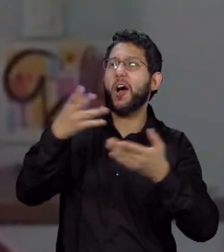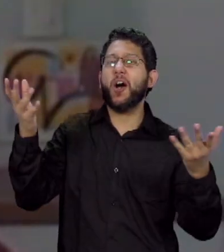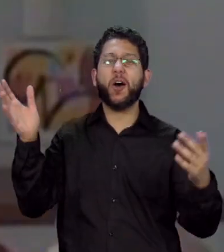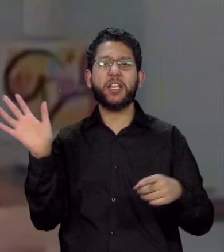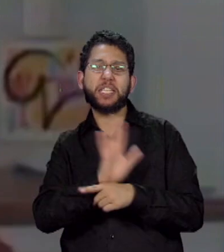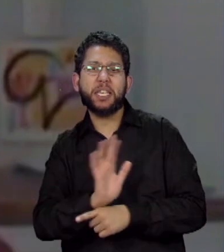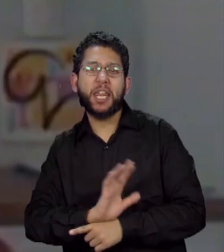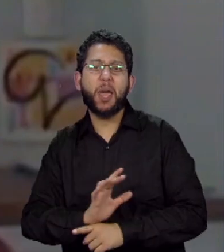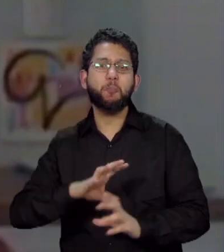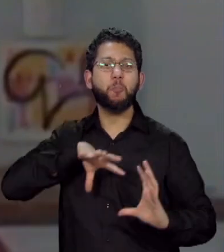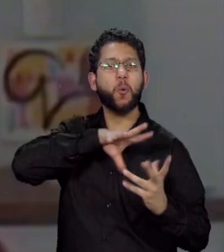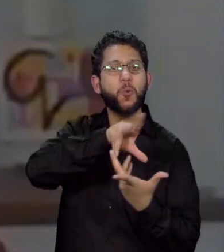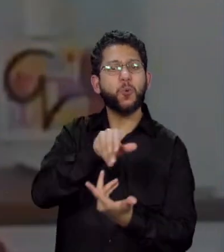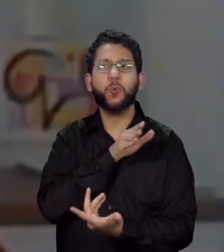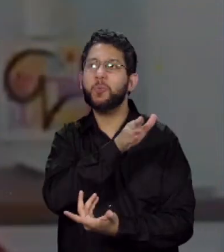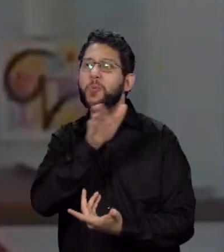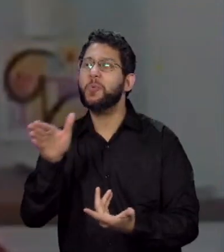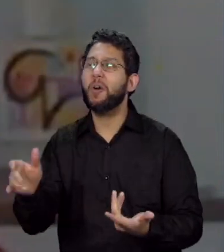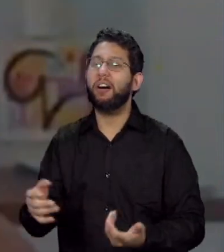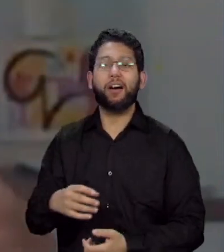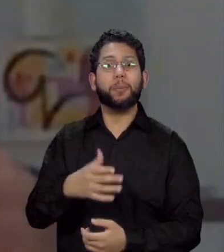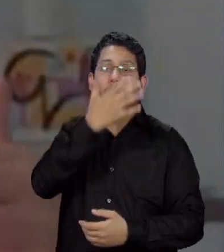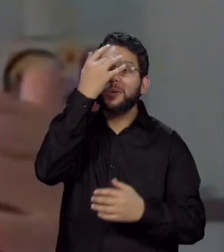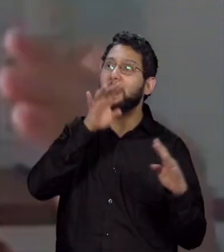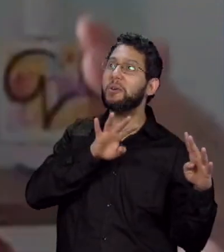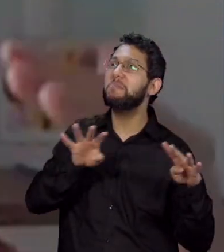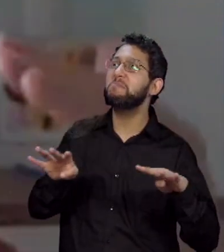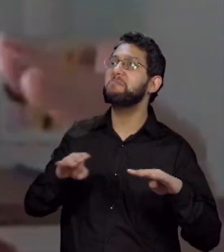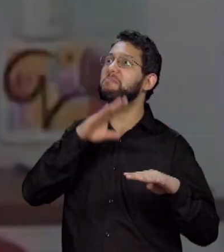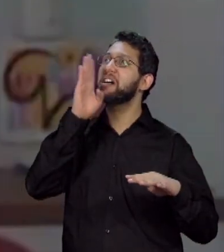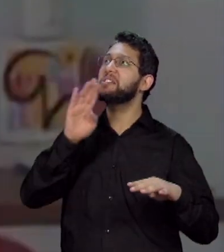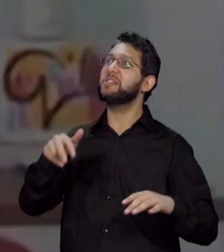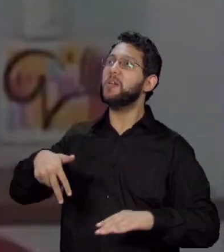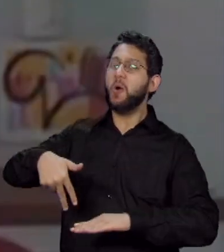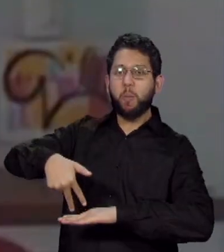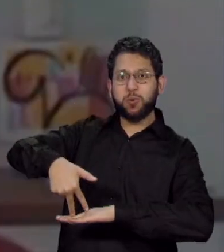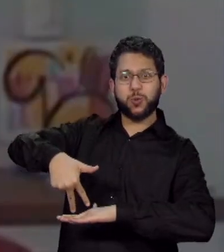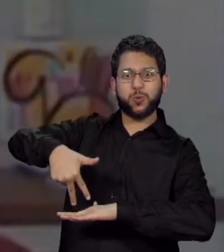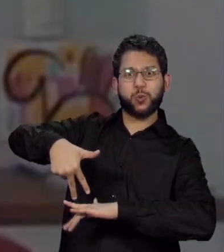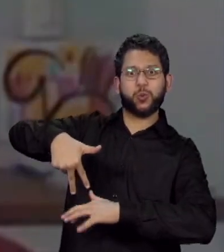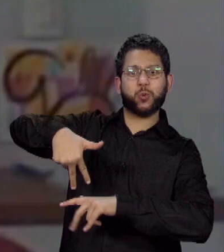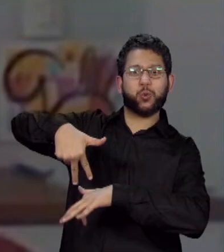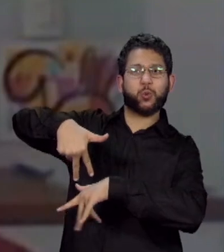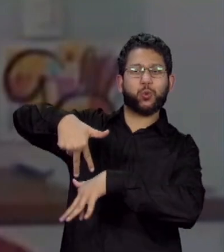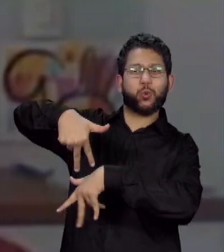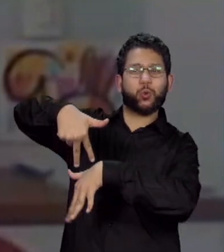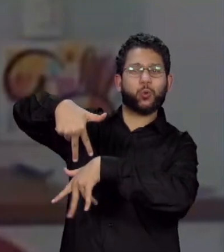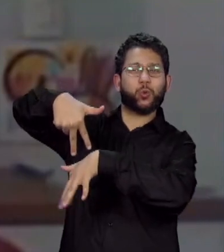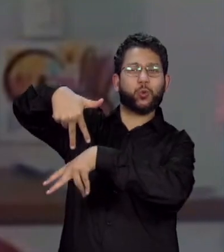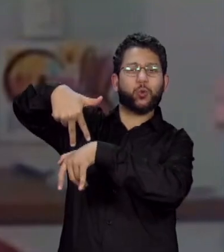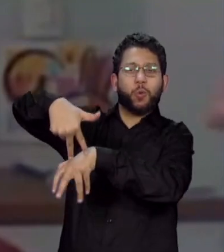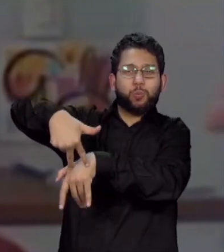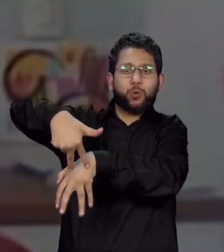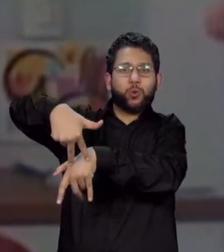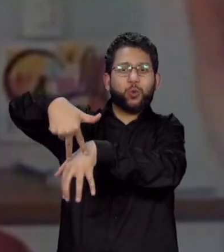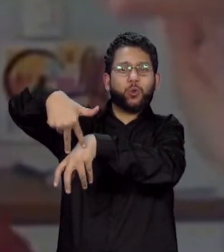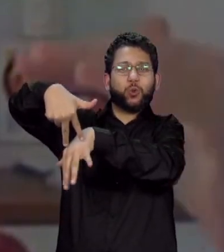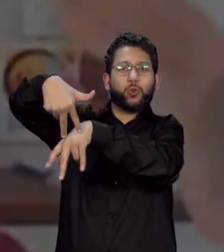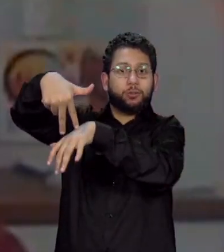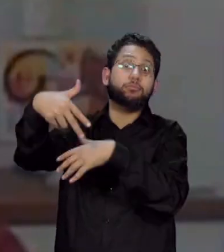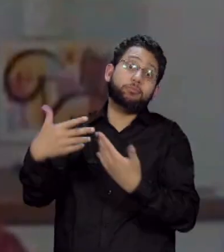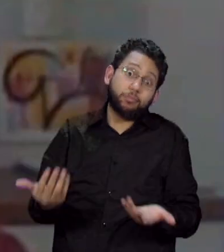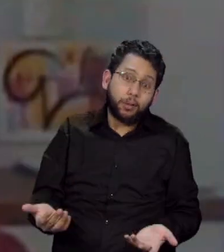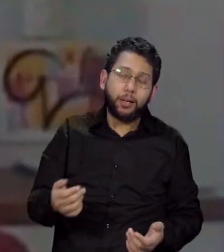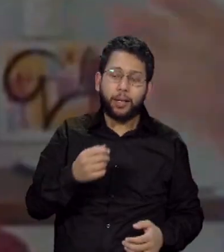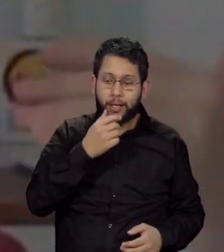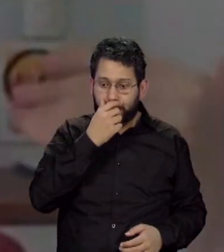do mundo. E a gente percebeu, como eu falei um pouquinho, né, anteriormente, desde 2018, como